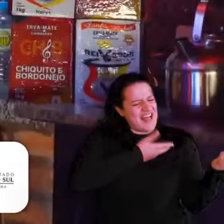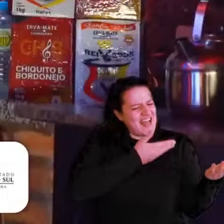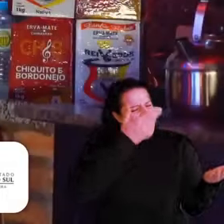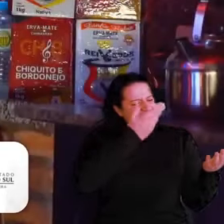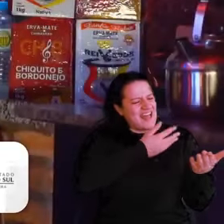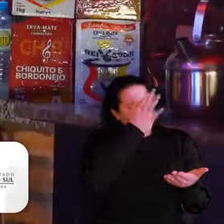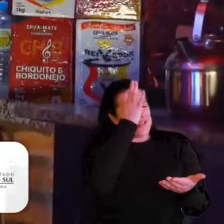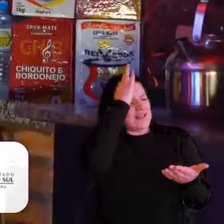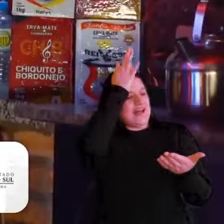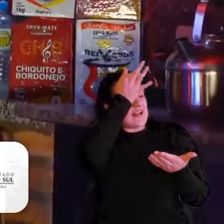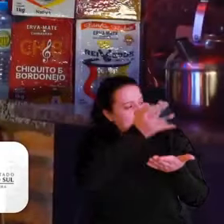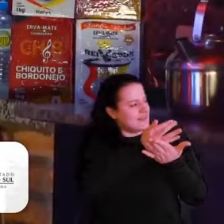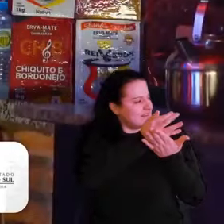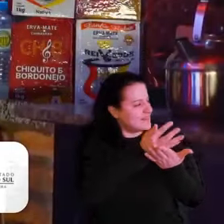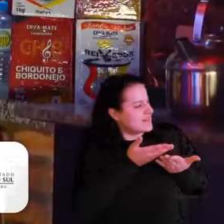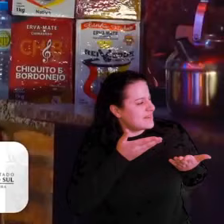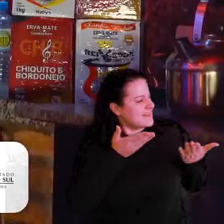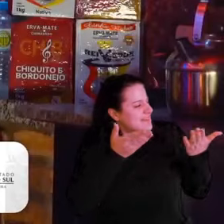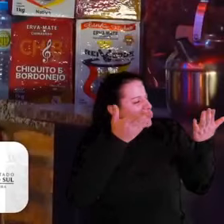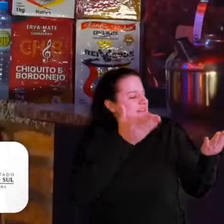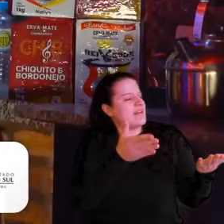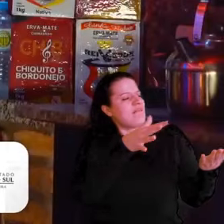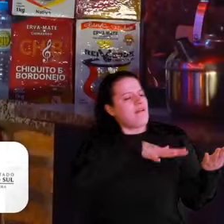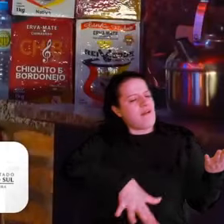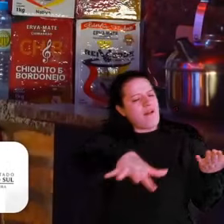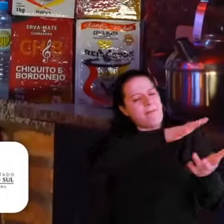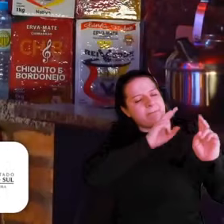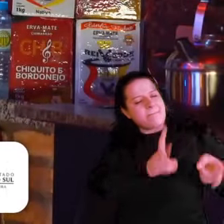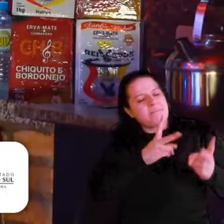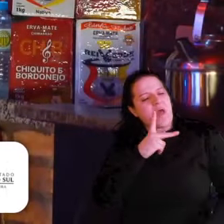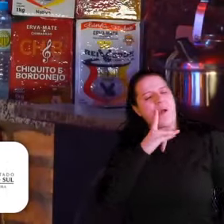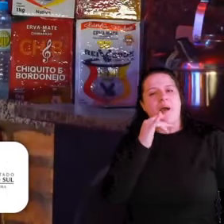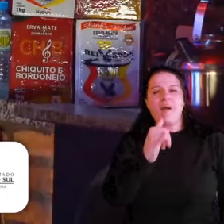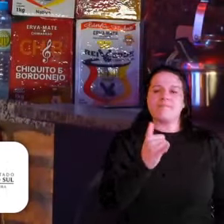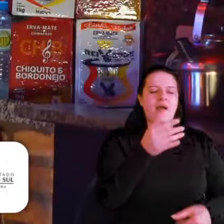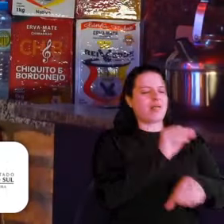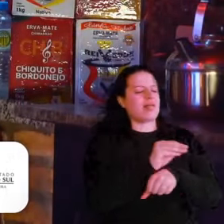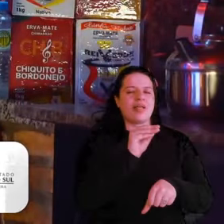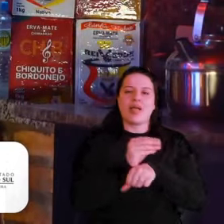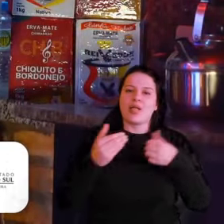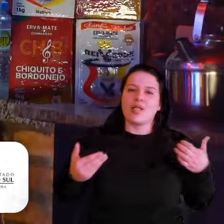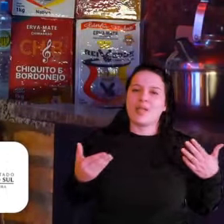amigo fiel guerreiro. Meu sangue é de fronteiro, do mesmo pai que te